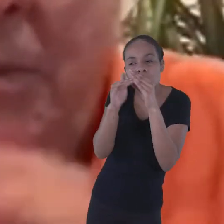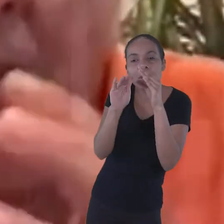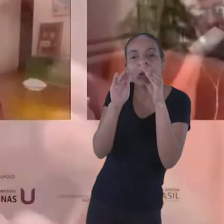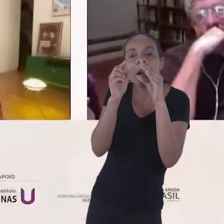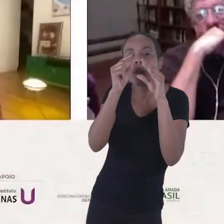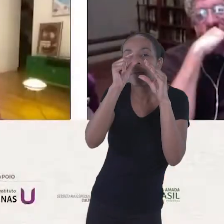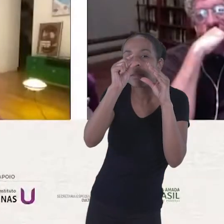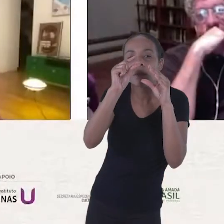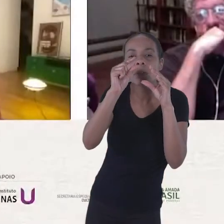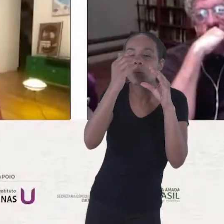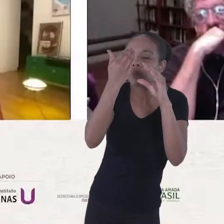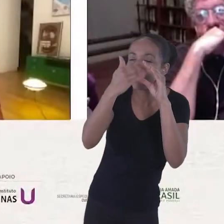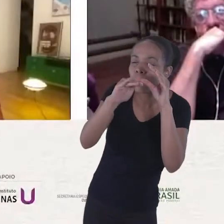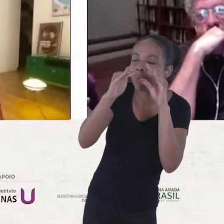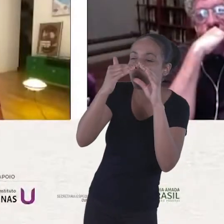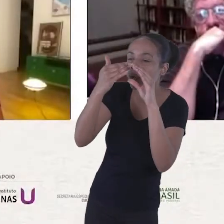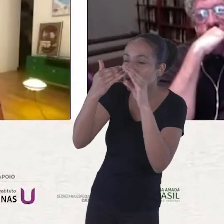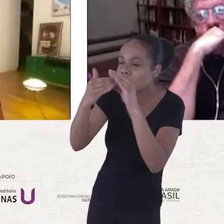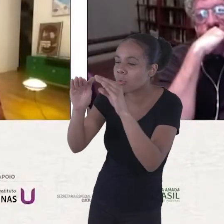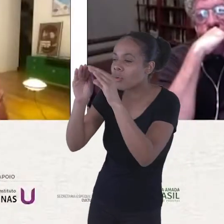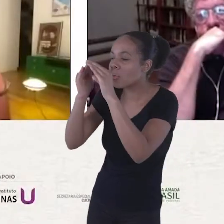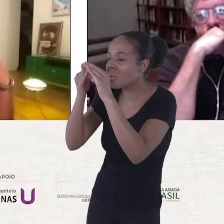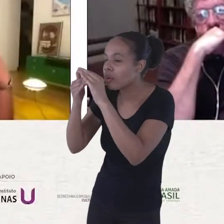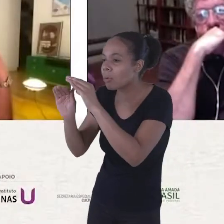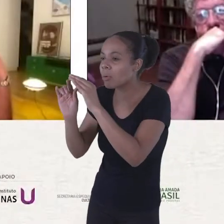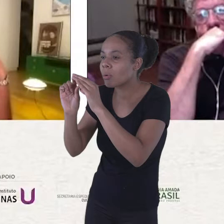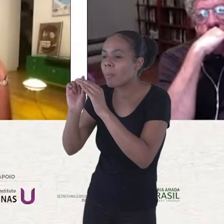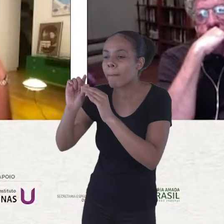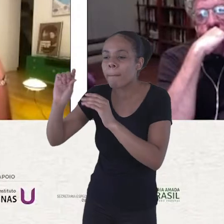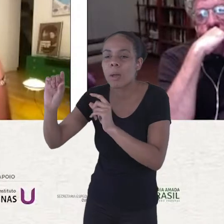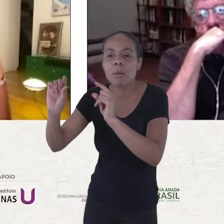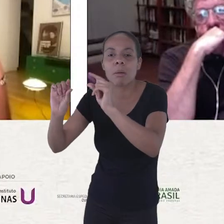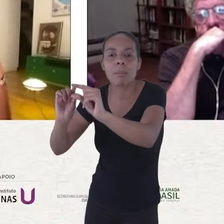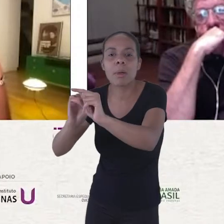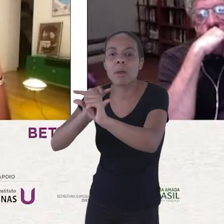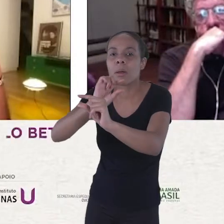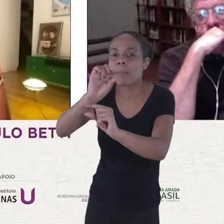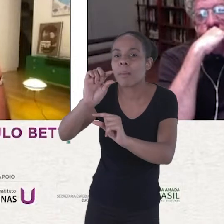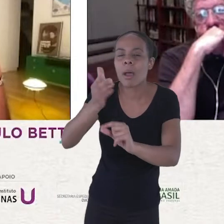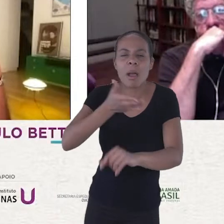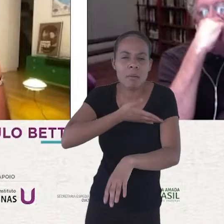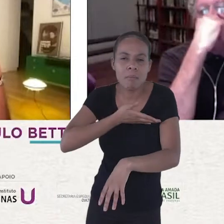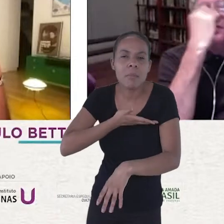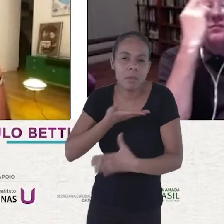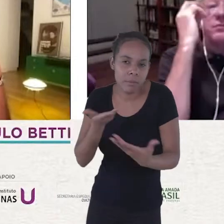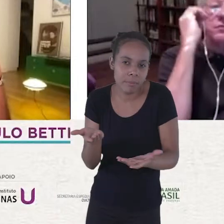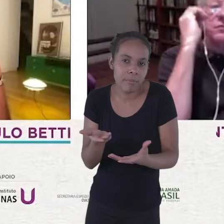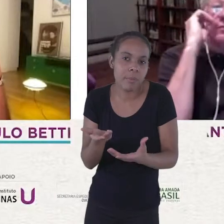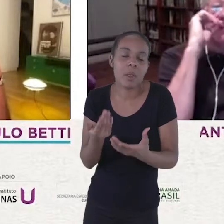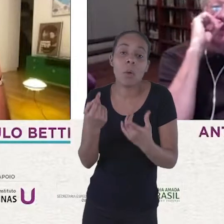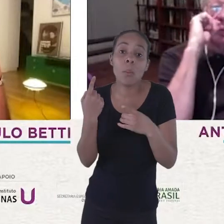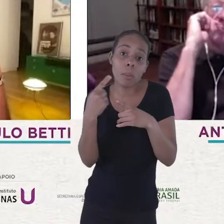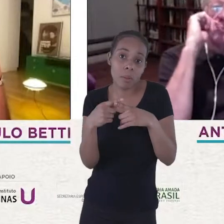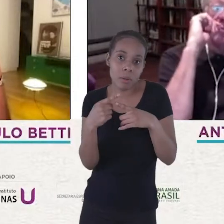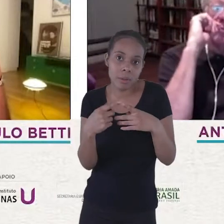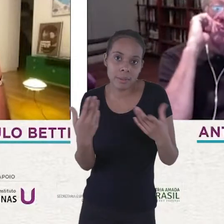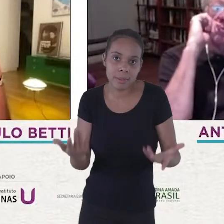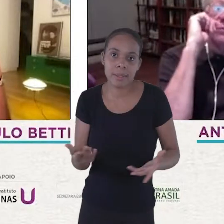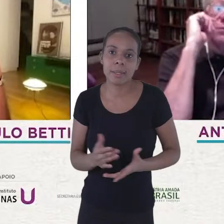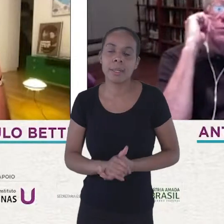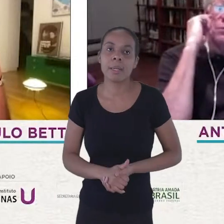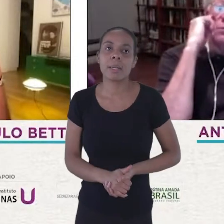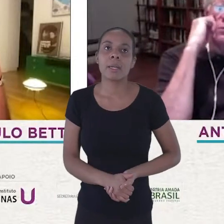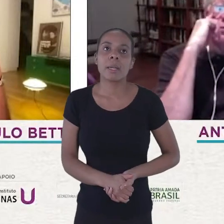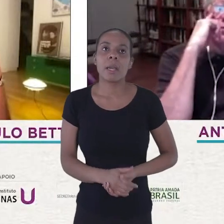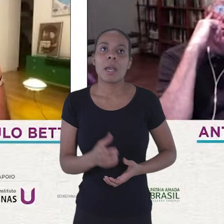assim, um pedaço e tal, porque você vai ficando... Eu reli